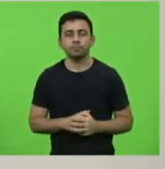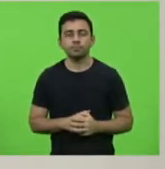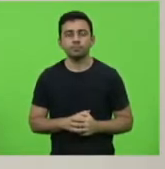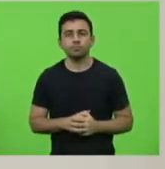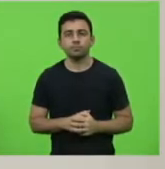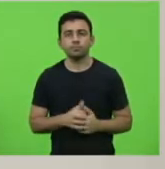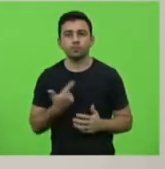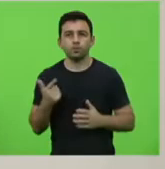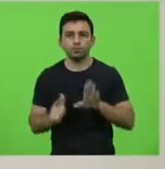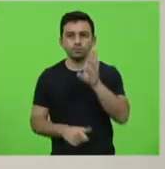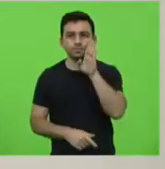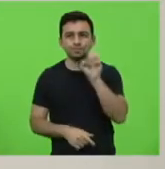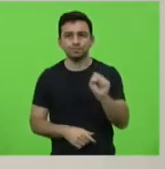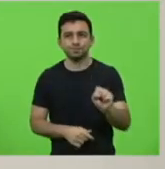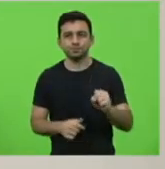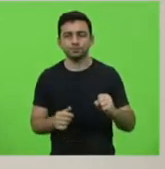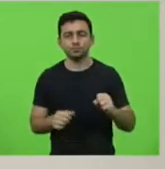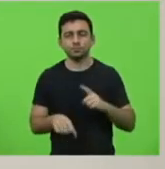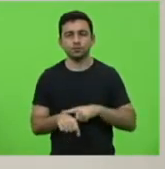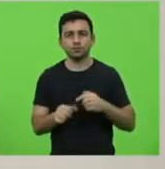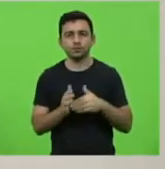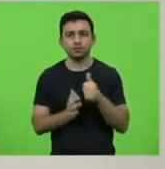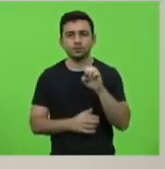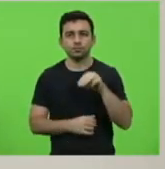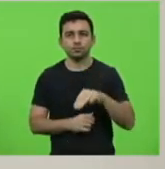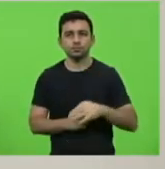Deputado Bruno Souza, por 10 minutos.